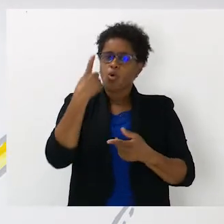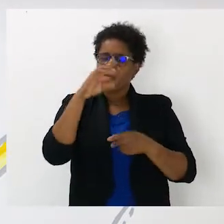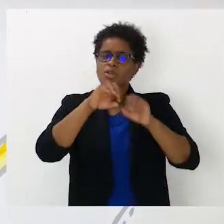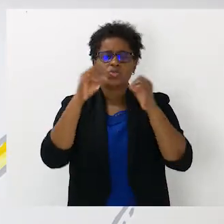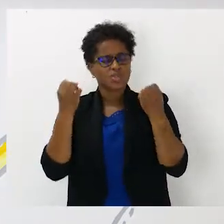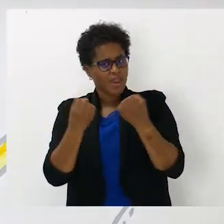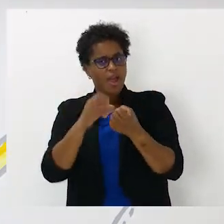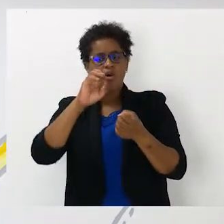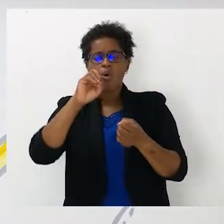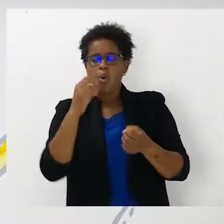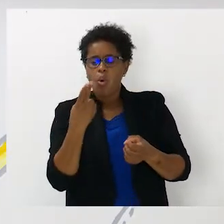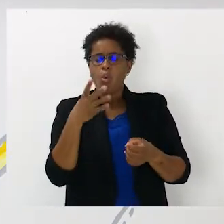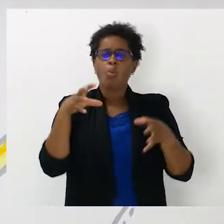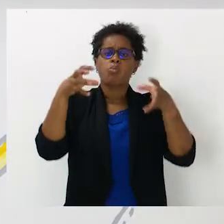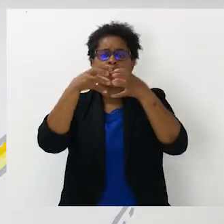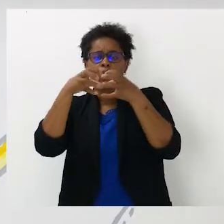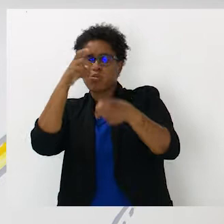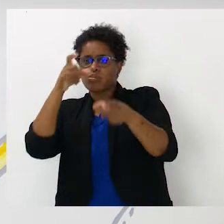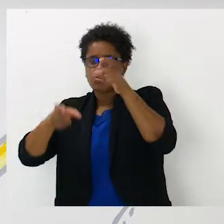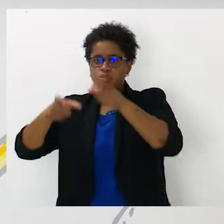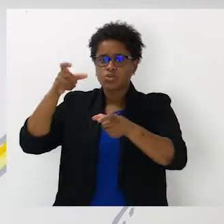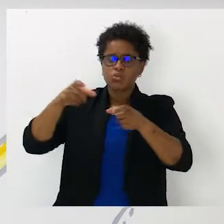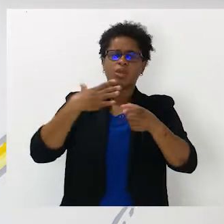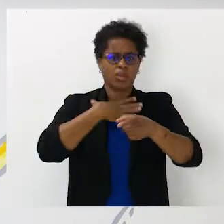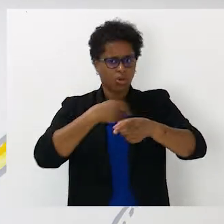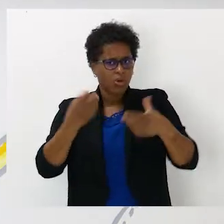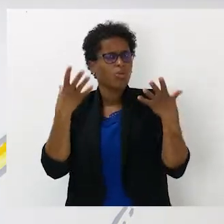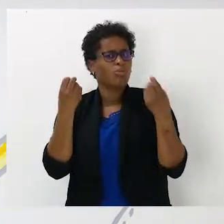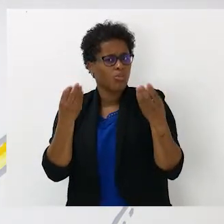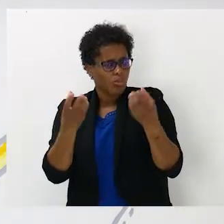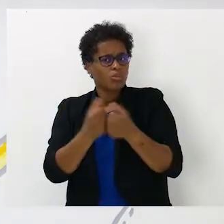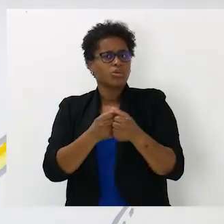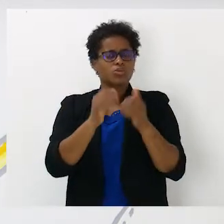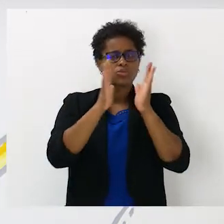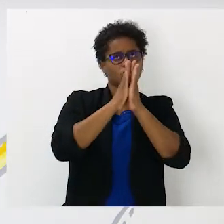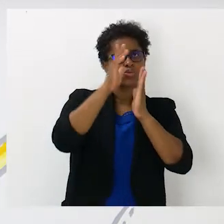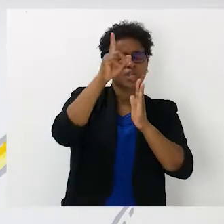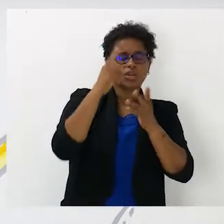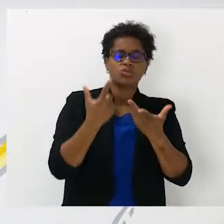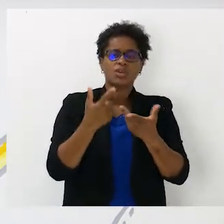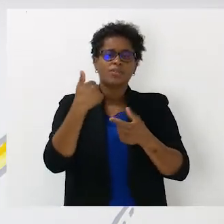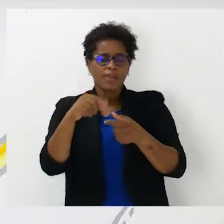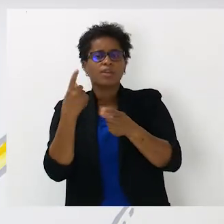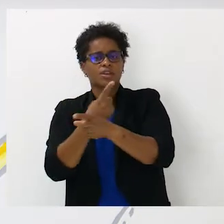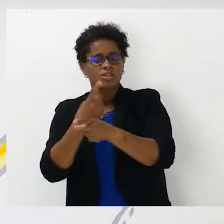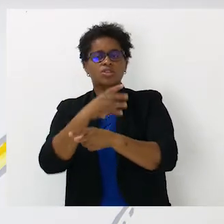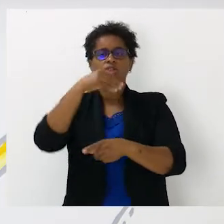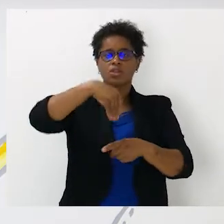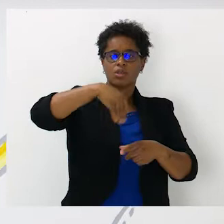que adora vários deuses tem a característica de